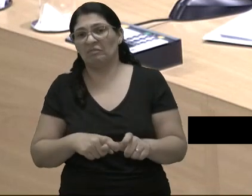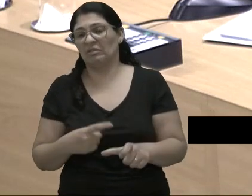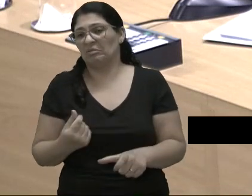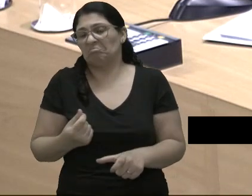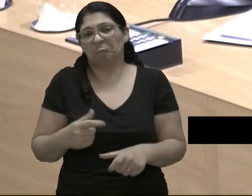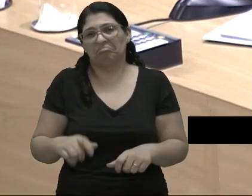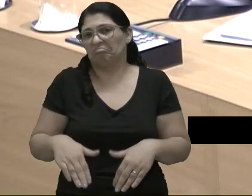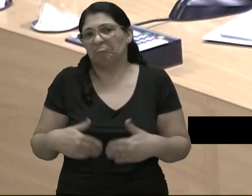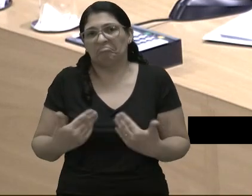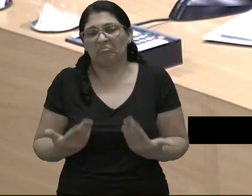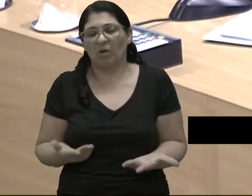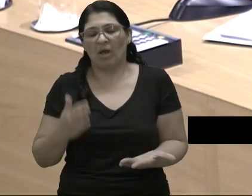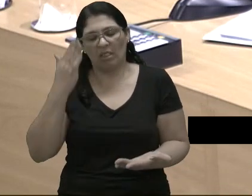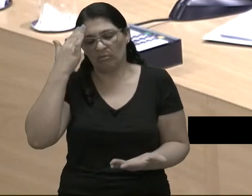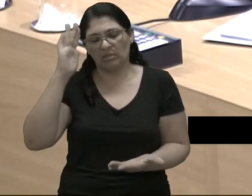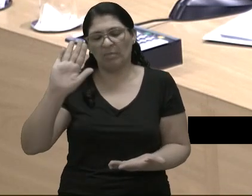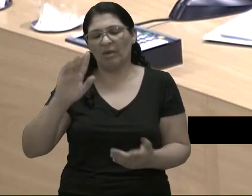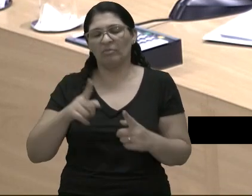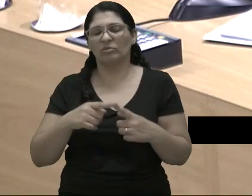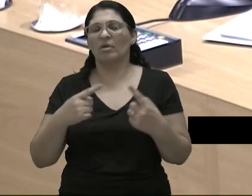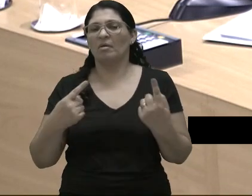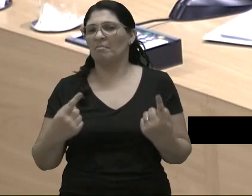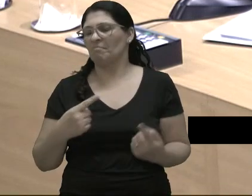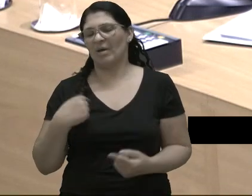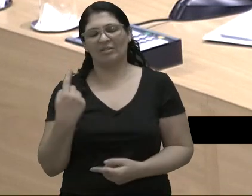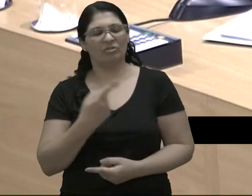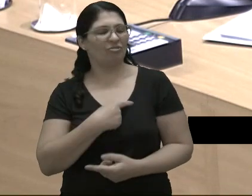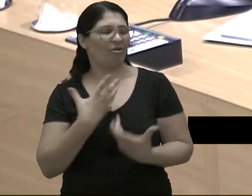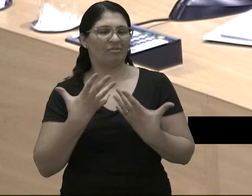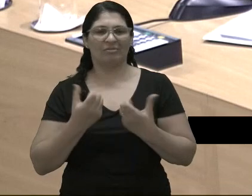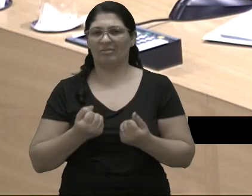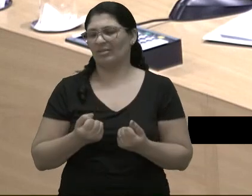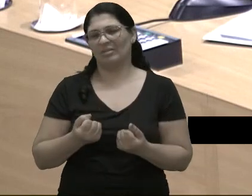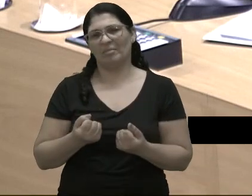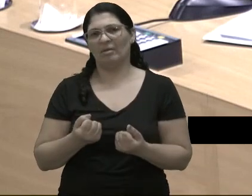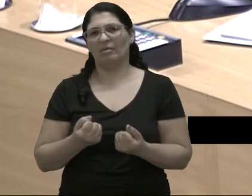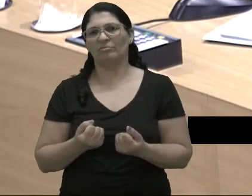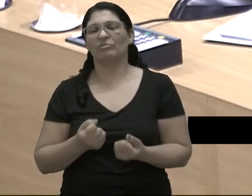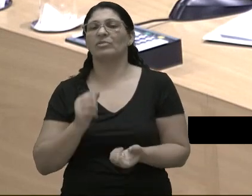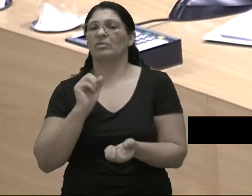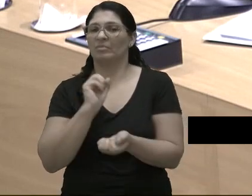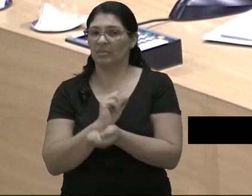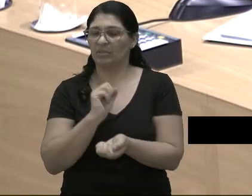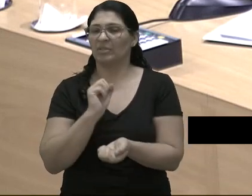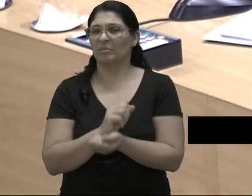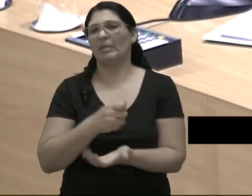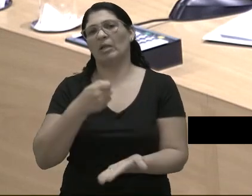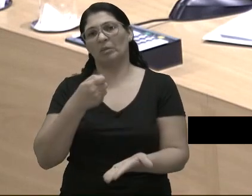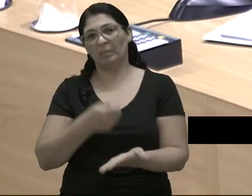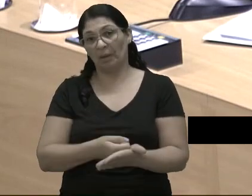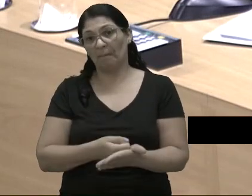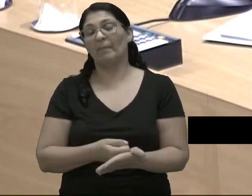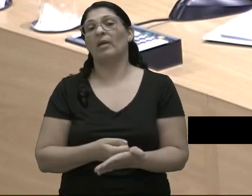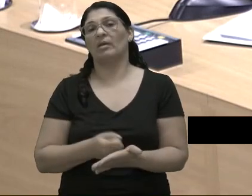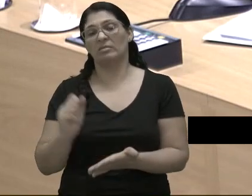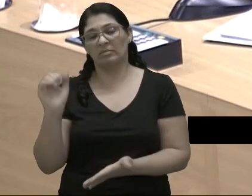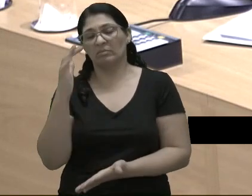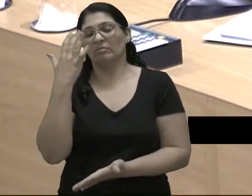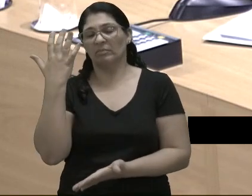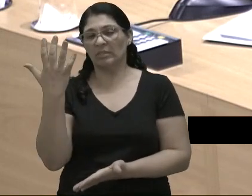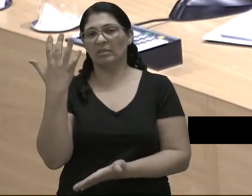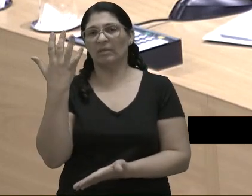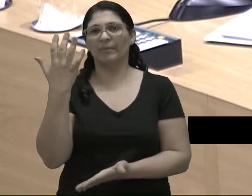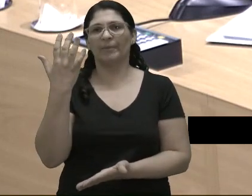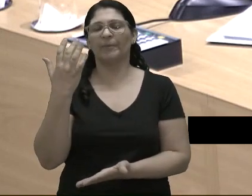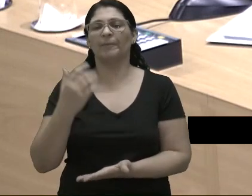os pagamentos que foram realizados, mas de fato nós não recebemos, né? A gente está aguardando esses pagamentos serem realizados